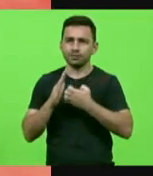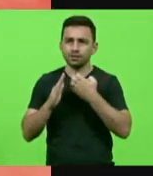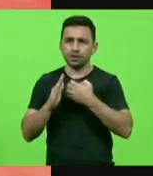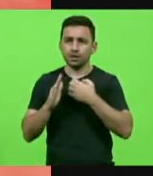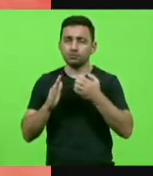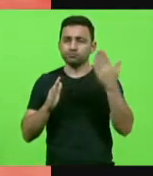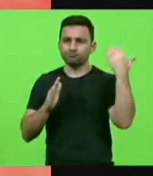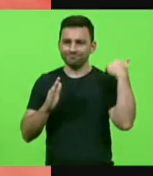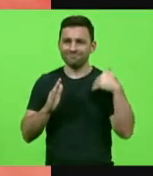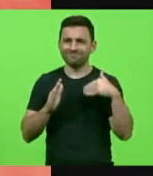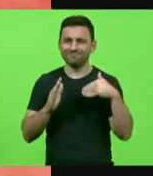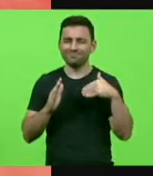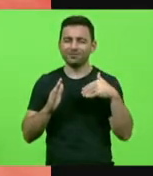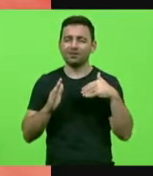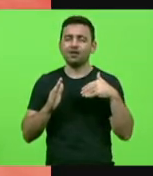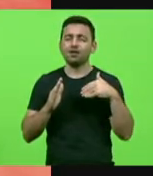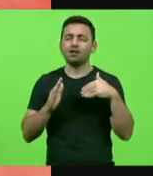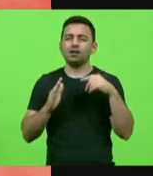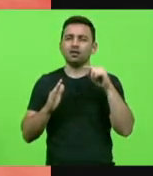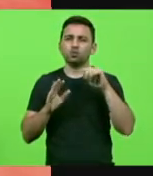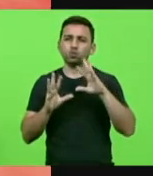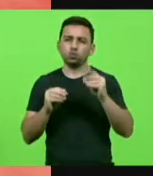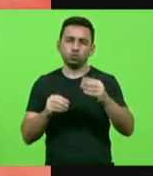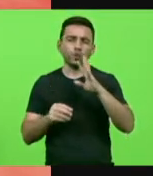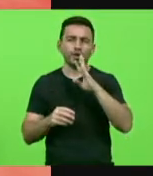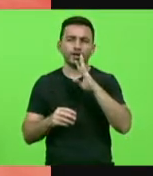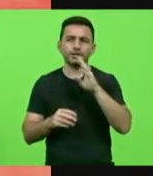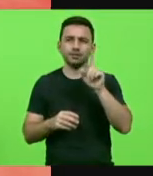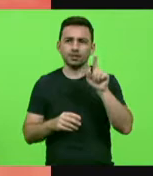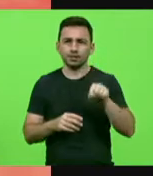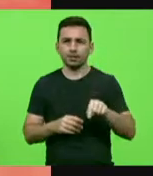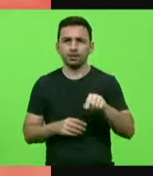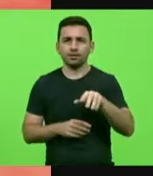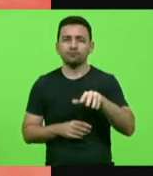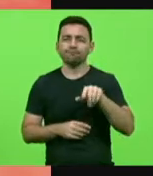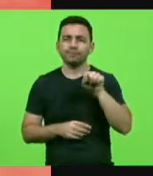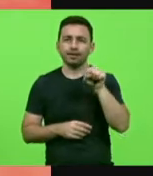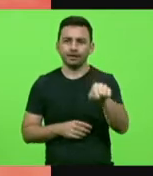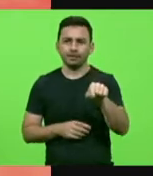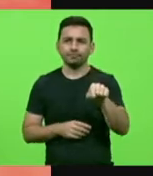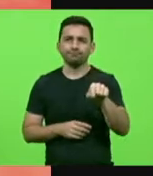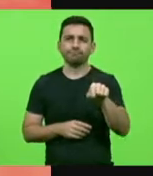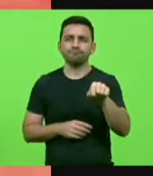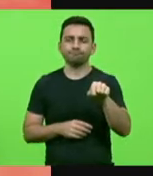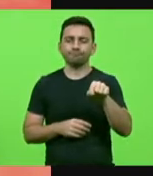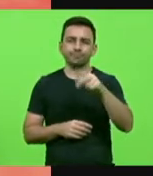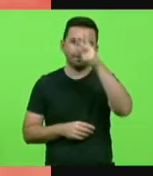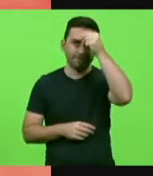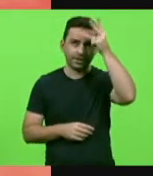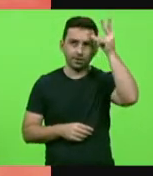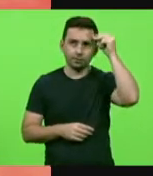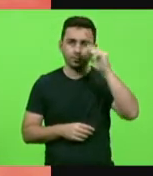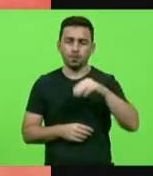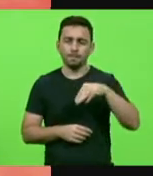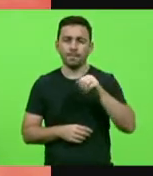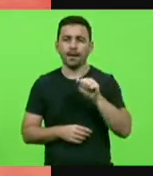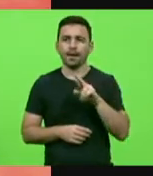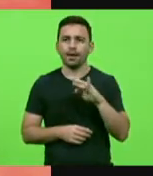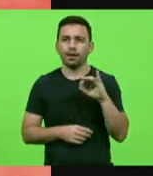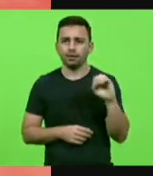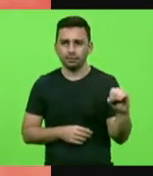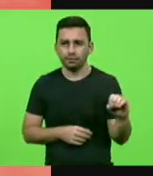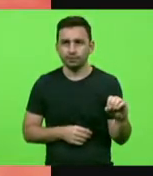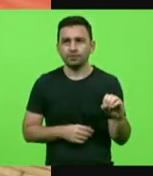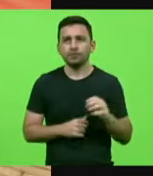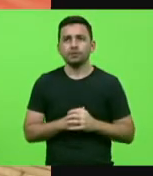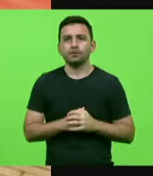Blumenau, mas ficou conhecido popularmente como Parque das Itopavas. Estamos acompanhando o prefeito, Mário Hildebrand, na vistoria